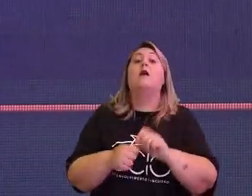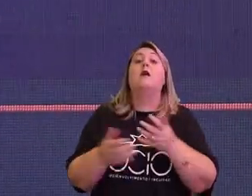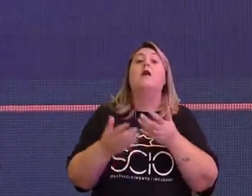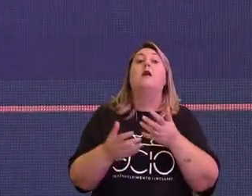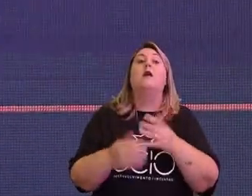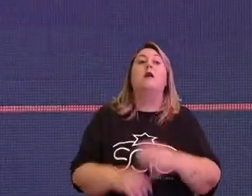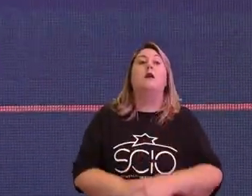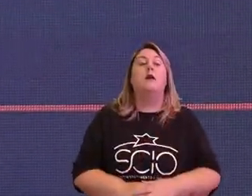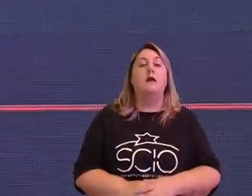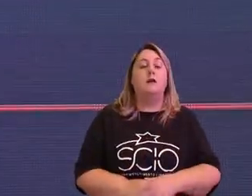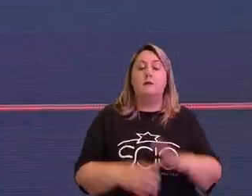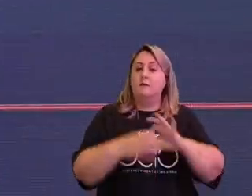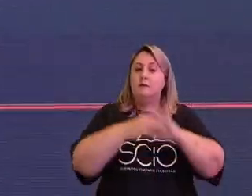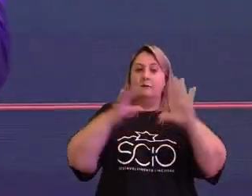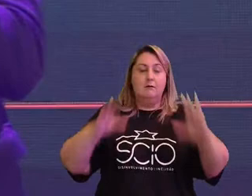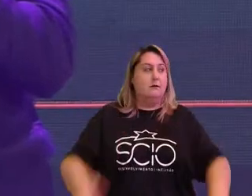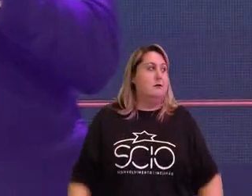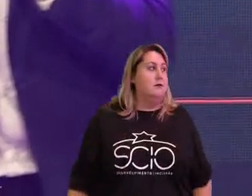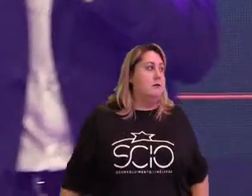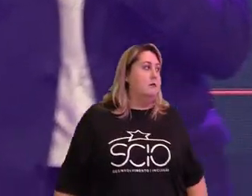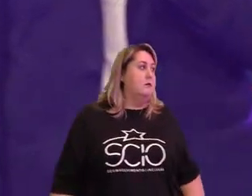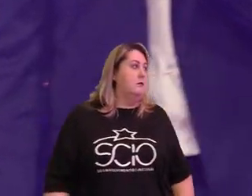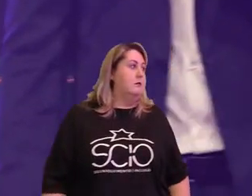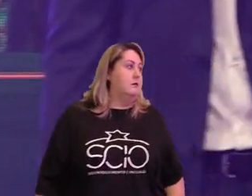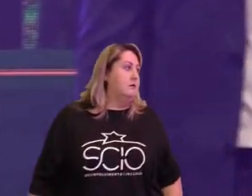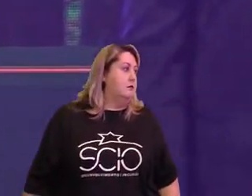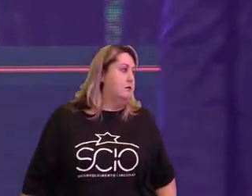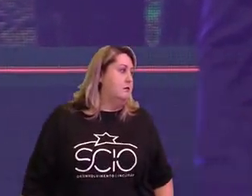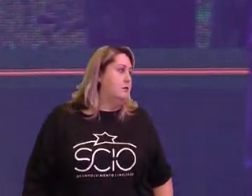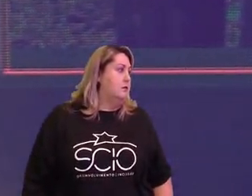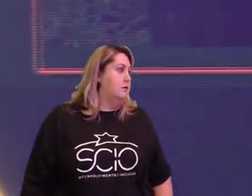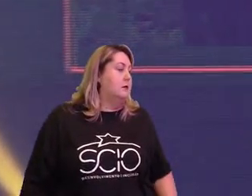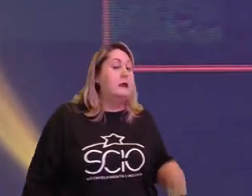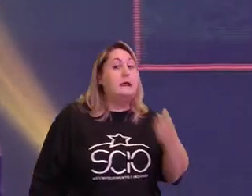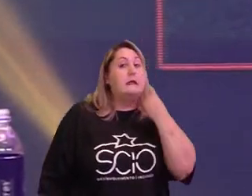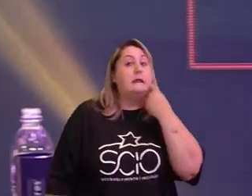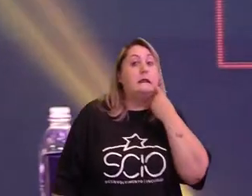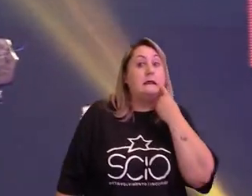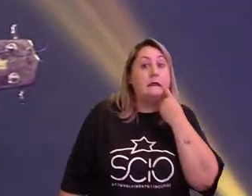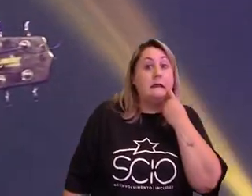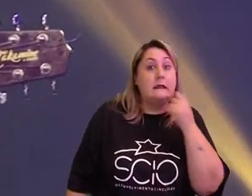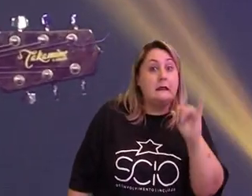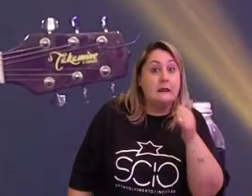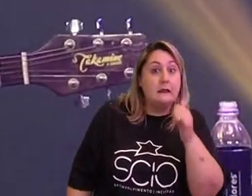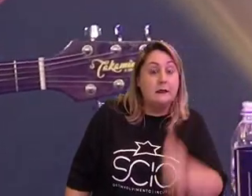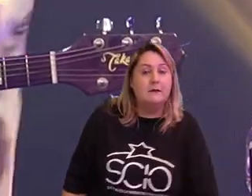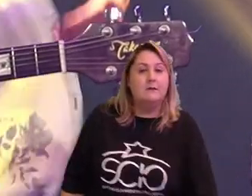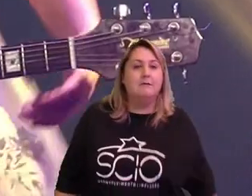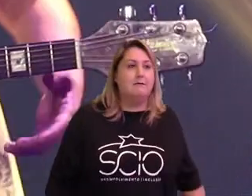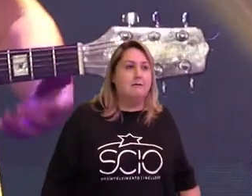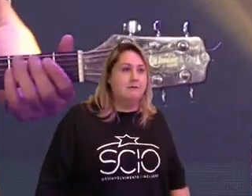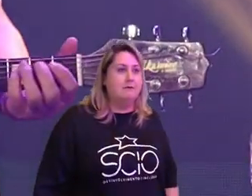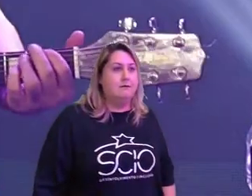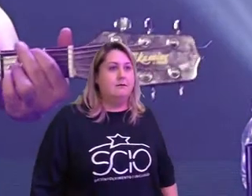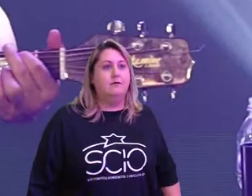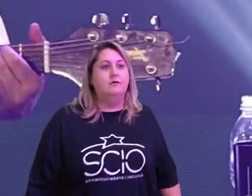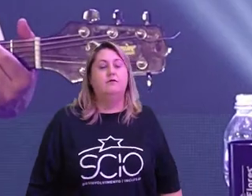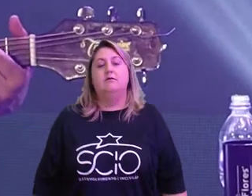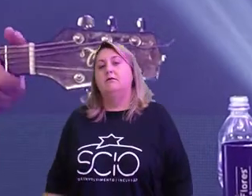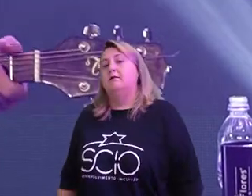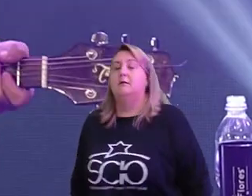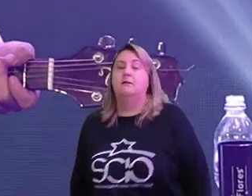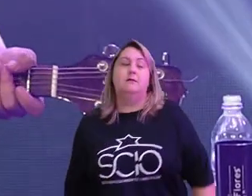o palco é seu, cantor! Vamos fazer um batidão então, já que é sexta-feira, a galera tá animada. Bora no balanço assim,